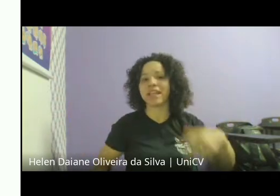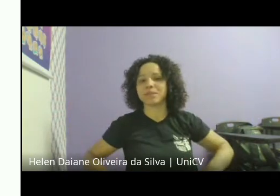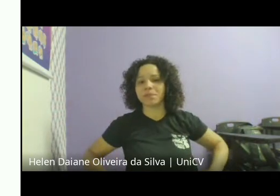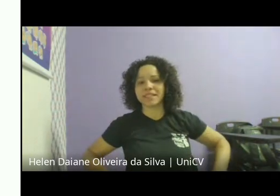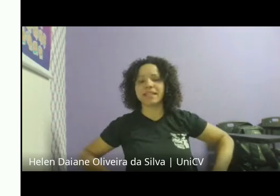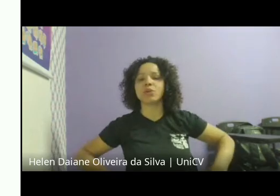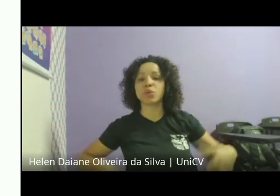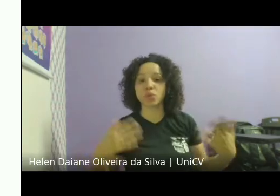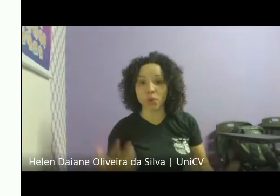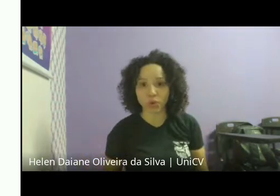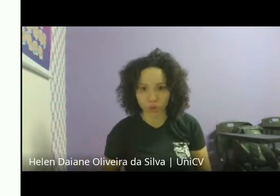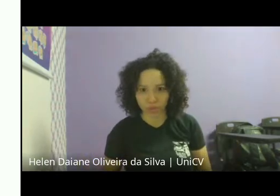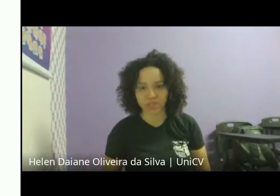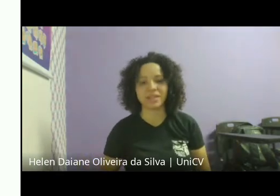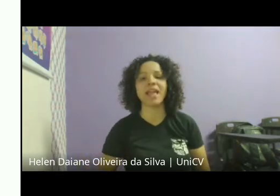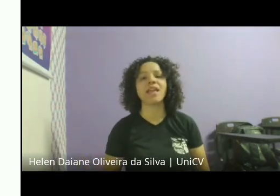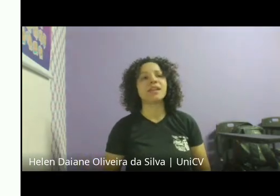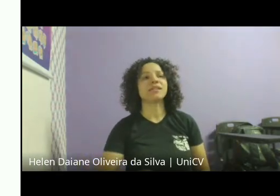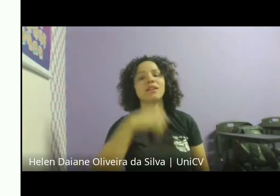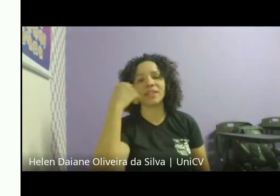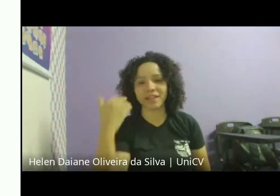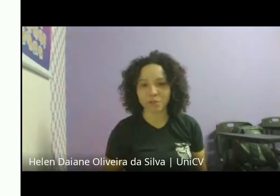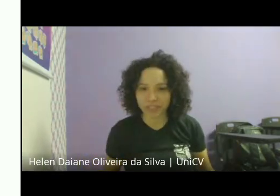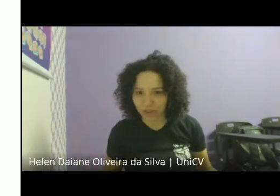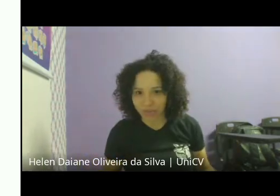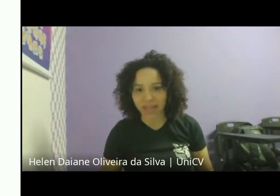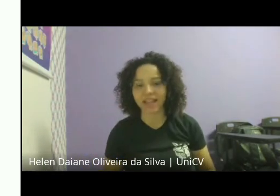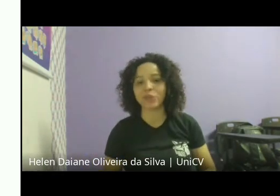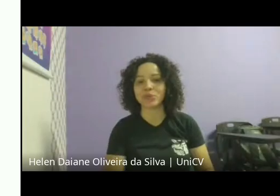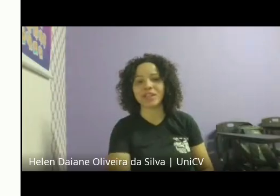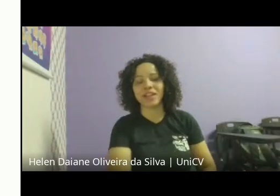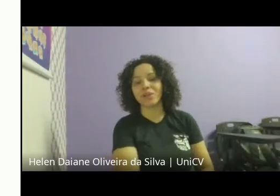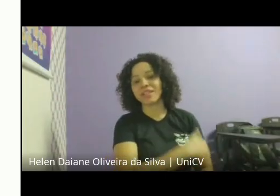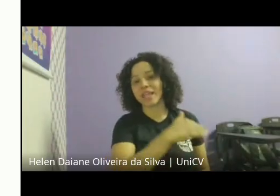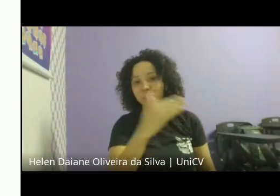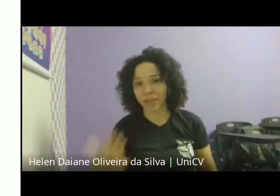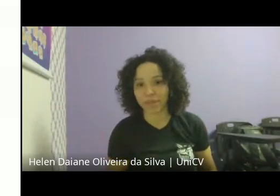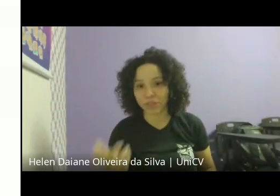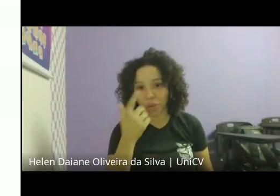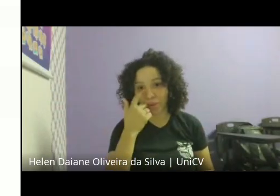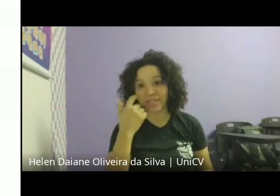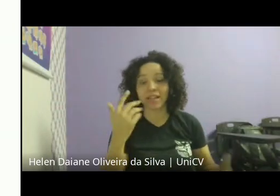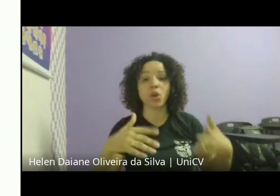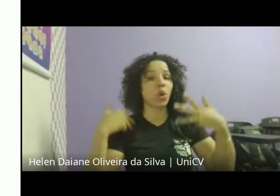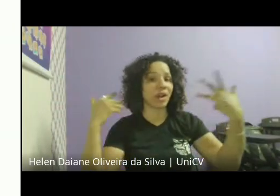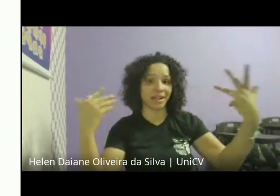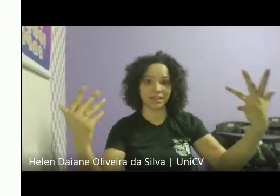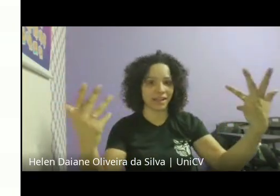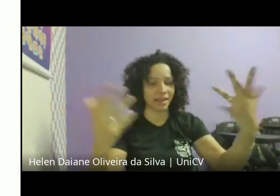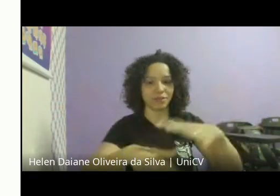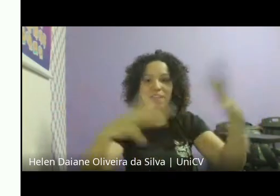para vocês, sigam surdos, né? Sigam intérpretes renomados. Não segue qualquer pessoa, porque às vezes ela